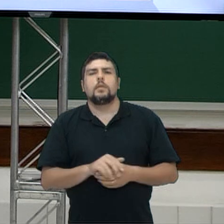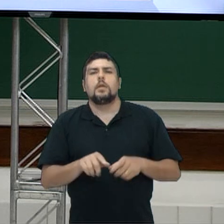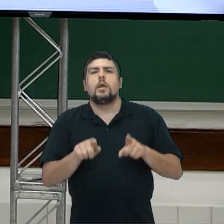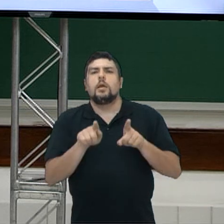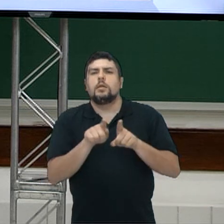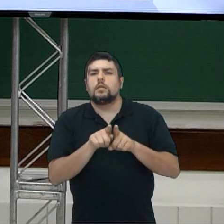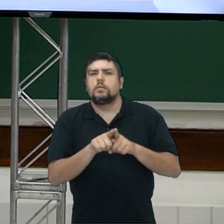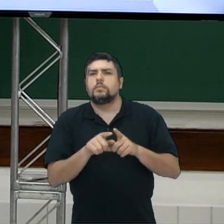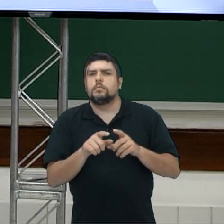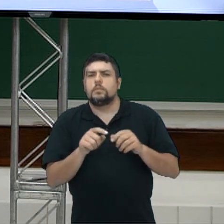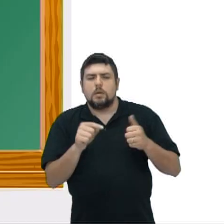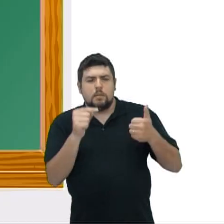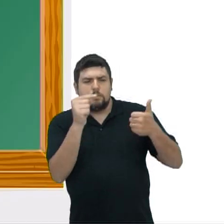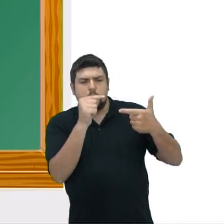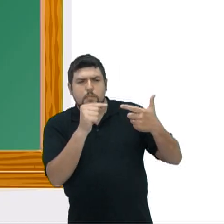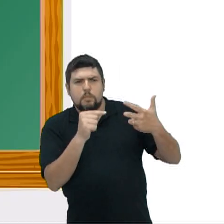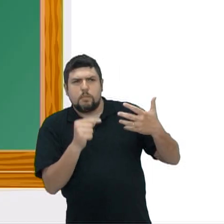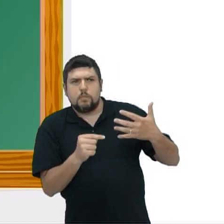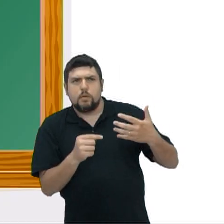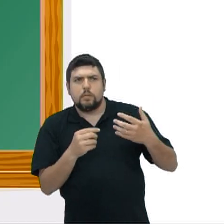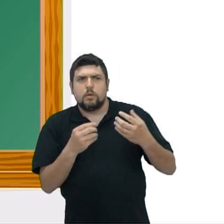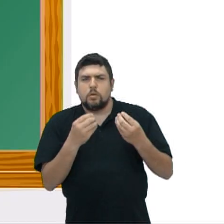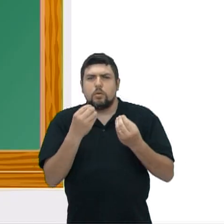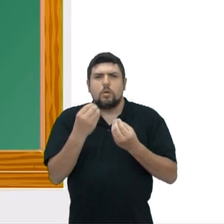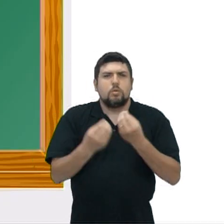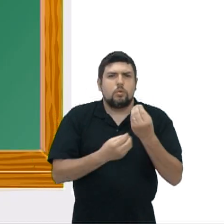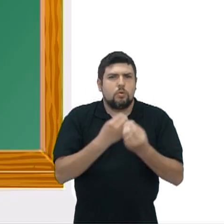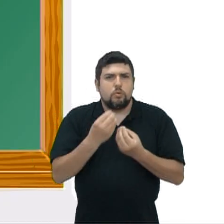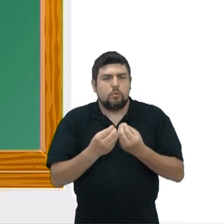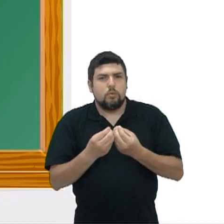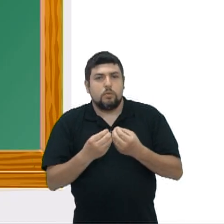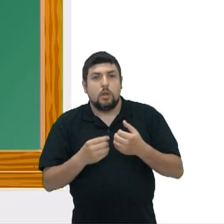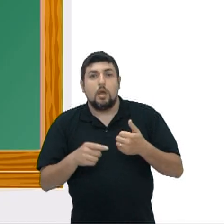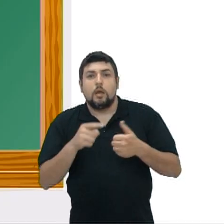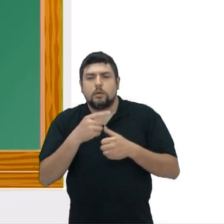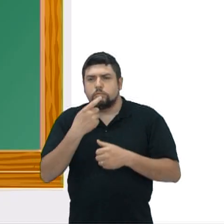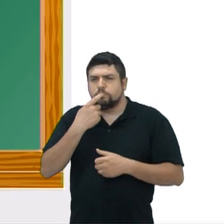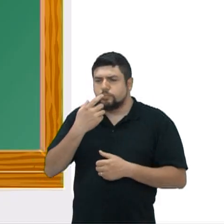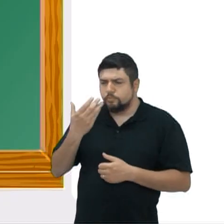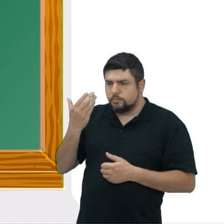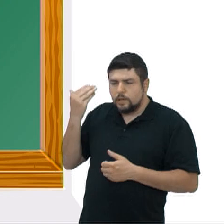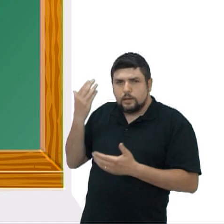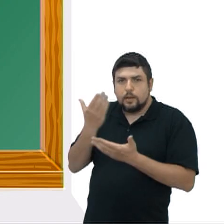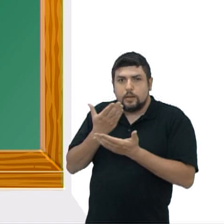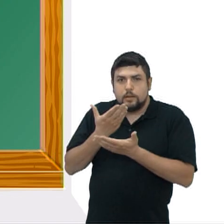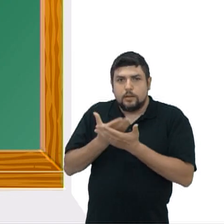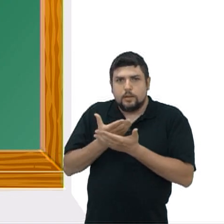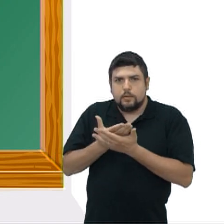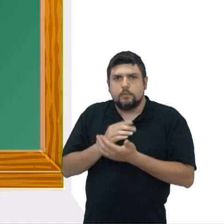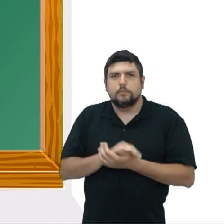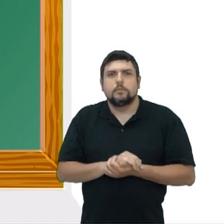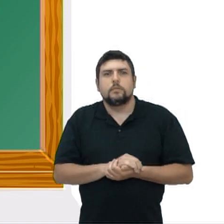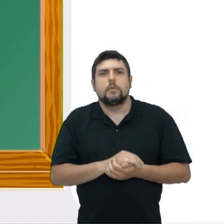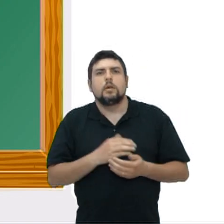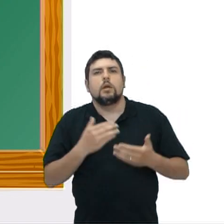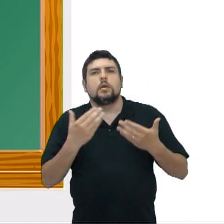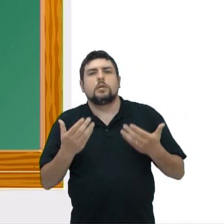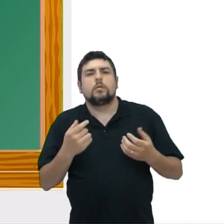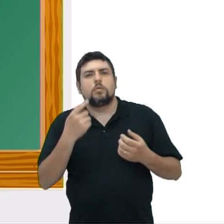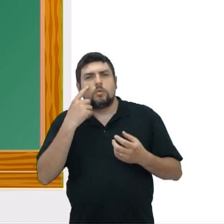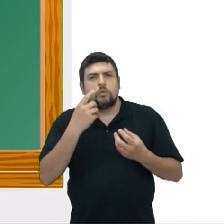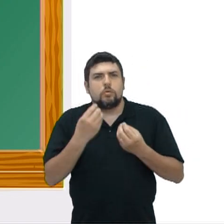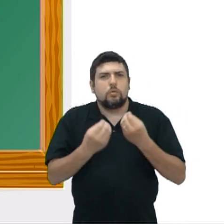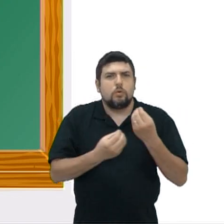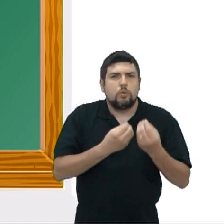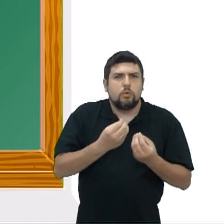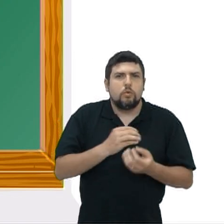das propriedades, galera, que nós trabalhamos? As propriedades estão mais fresquinhas, né? Foram trabalhadas na aula passada. Olha lá, então.